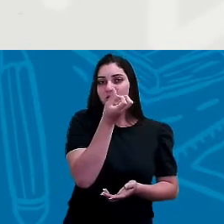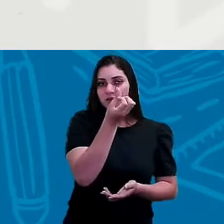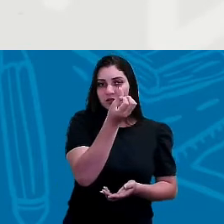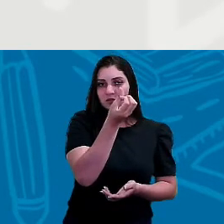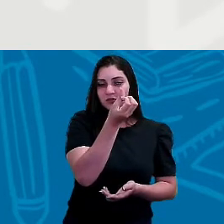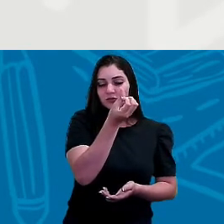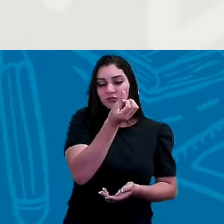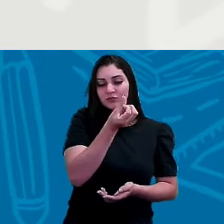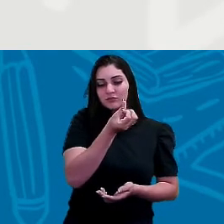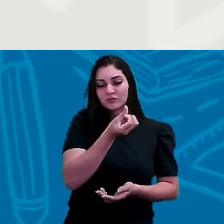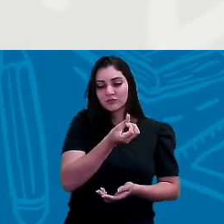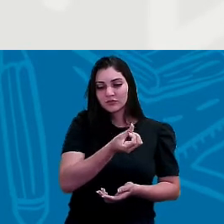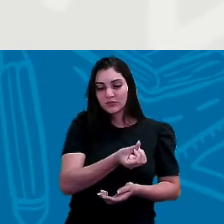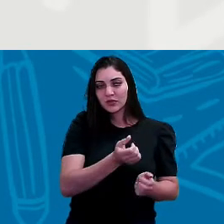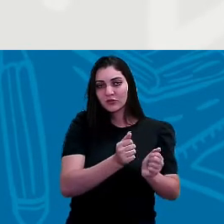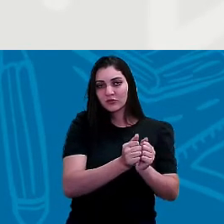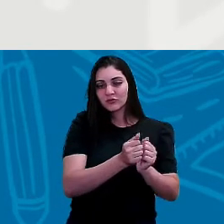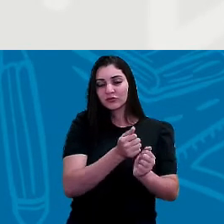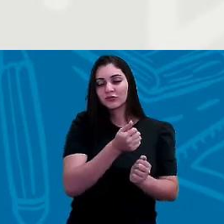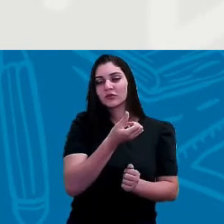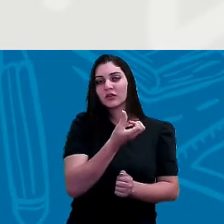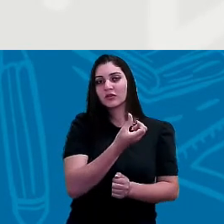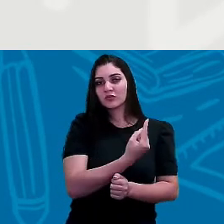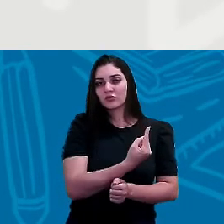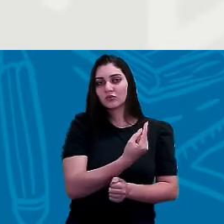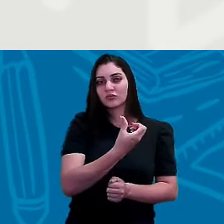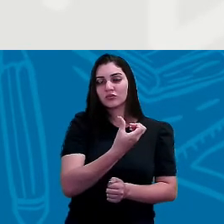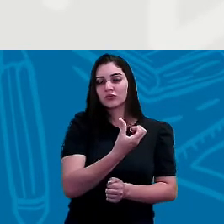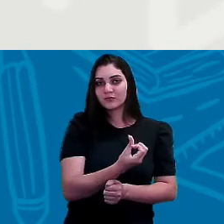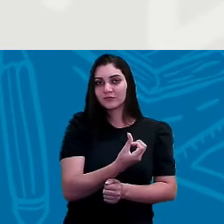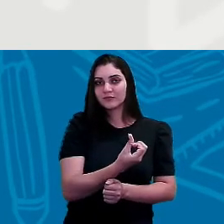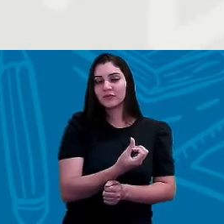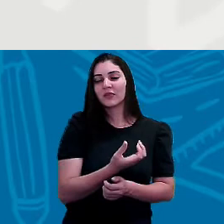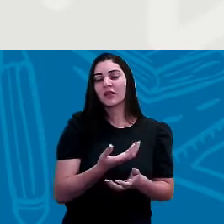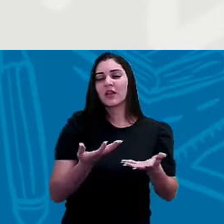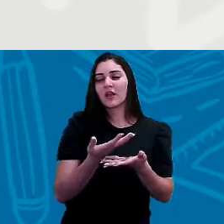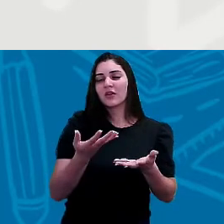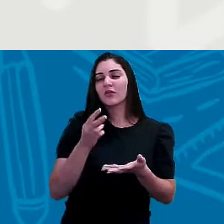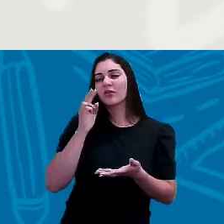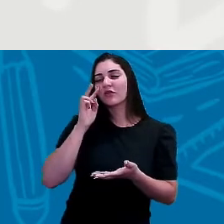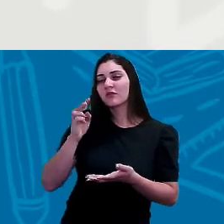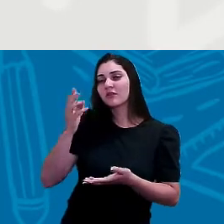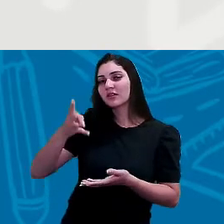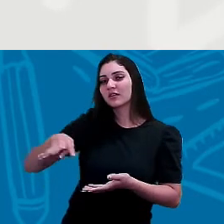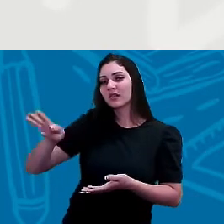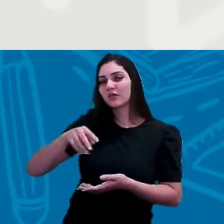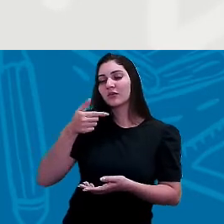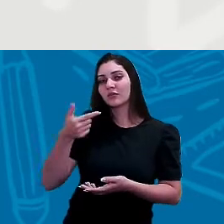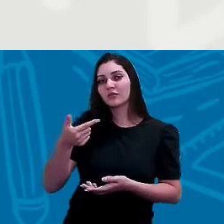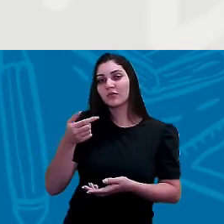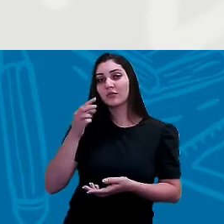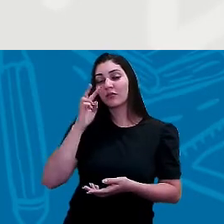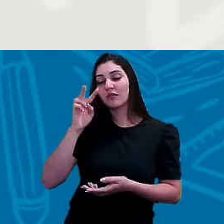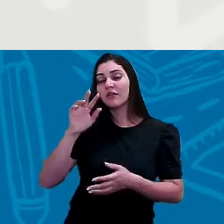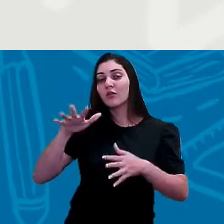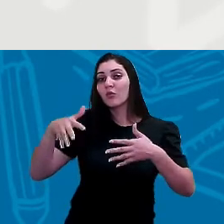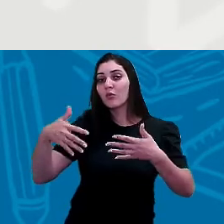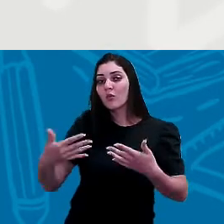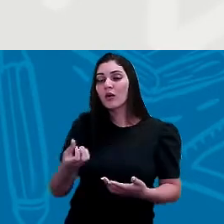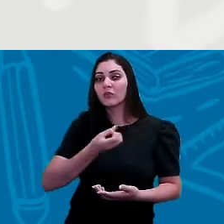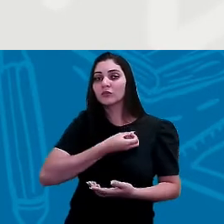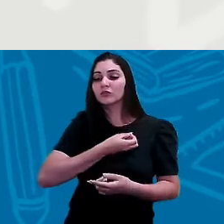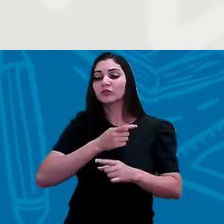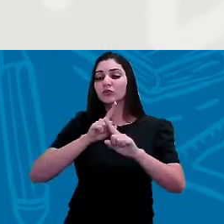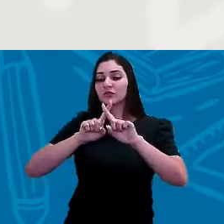sobrando e junto aqui junto do 1. Aí, vou lá na tabuadinha do 2 para ver qual é o número que multiplicado